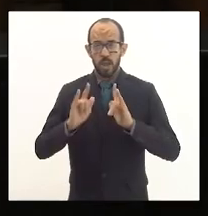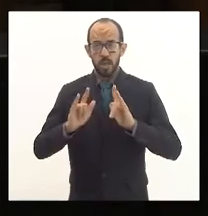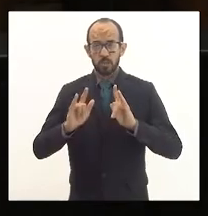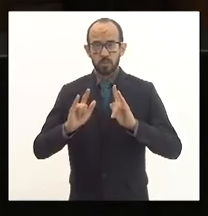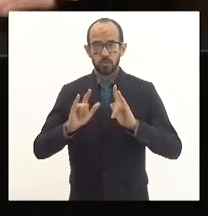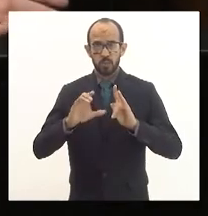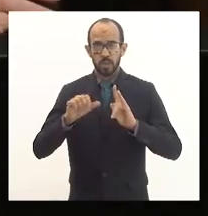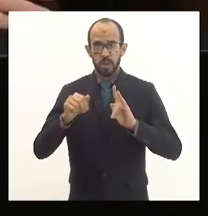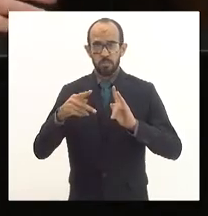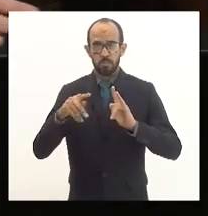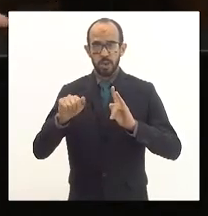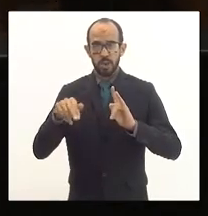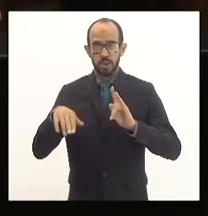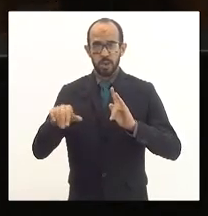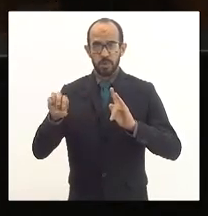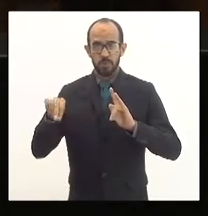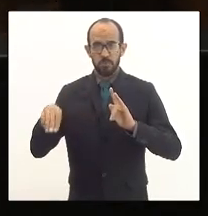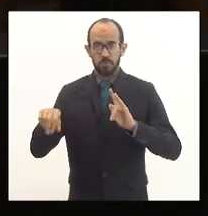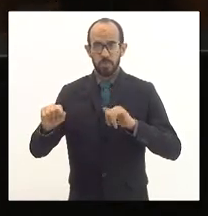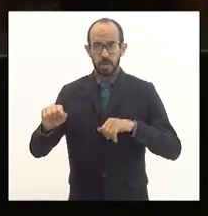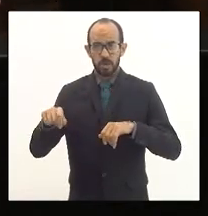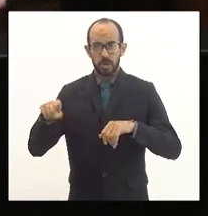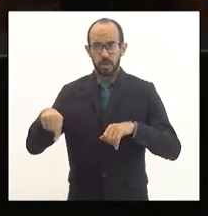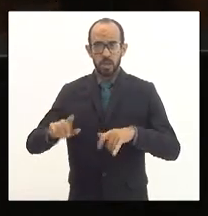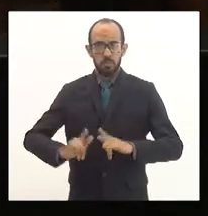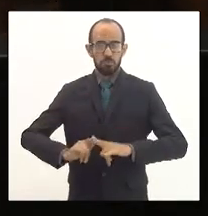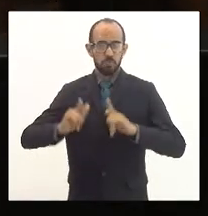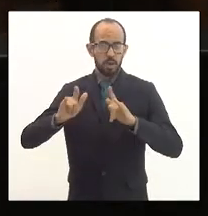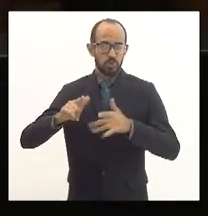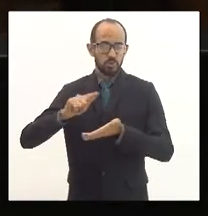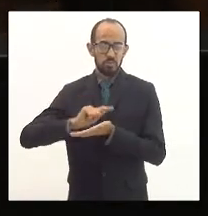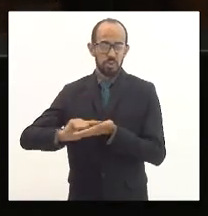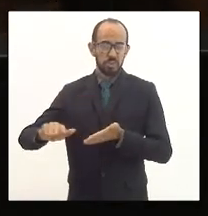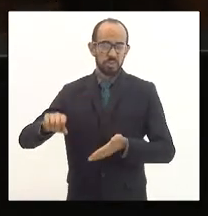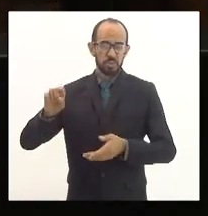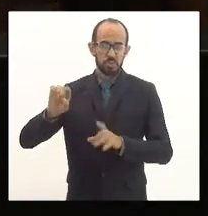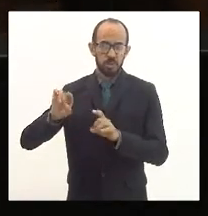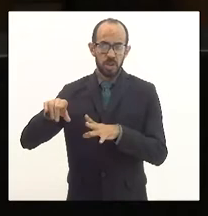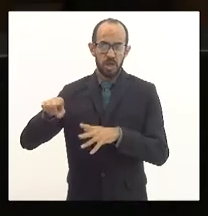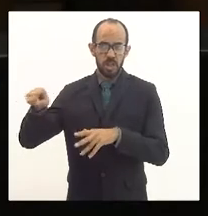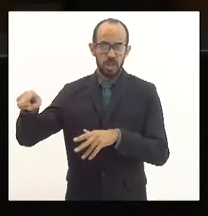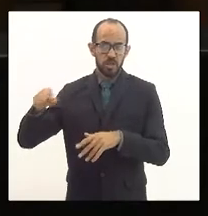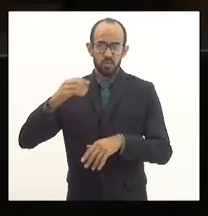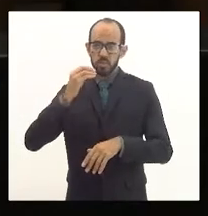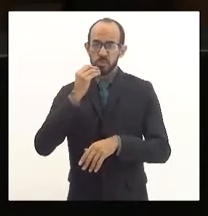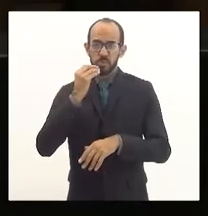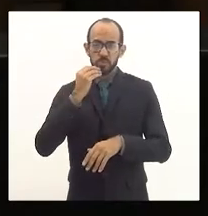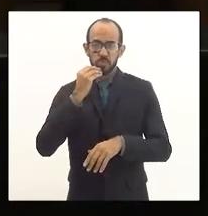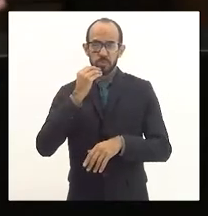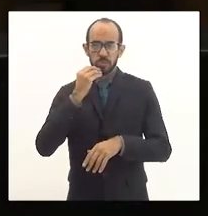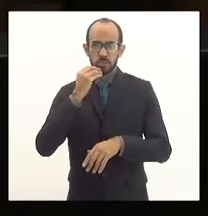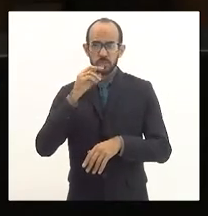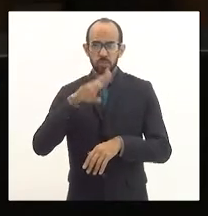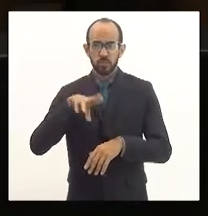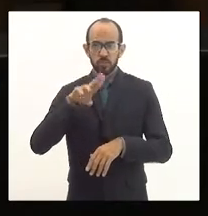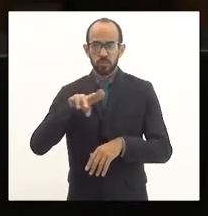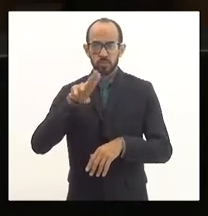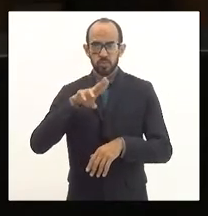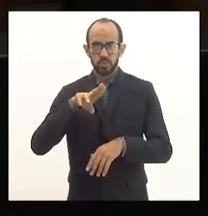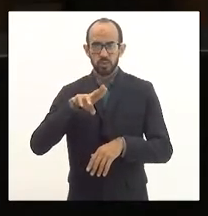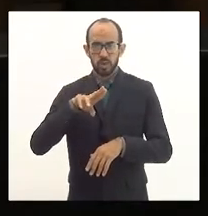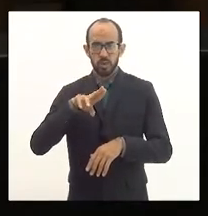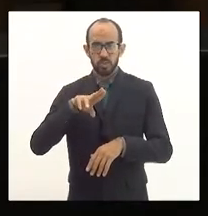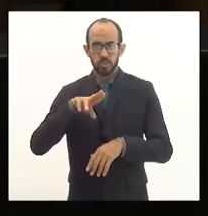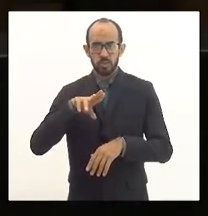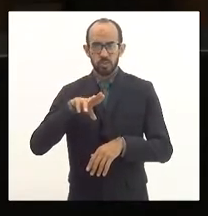é um prédio que tá lá vazio e poderia ser utilizado